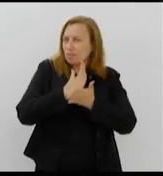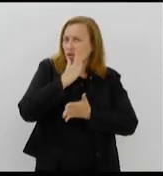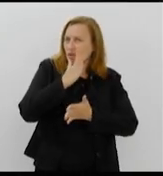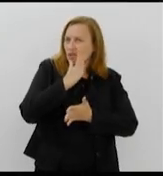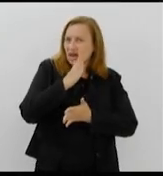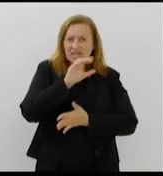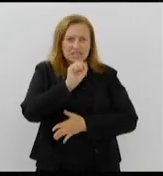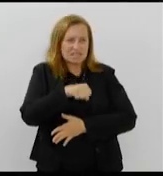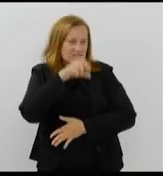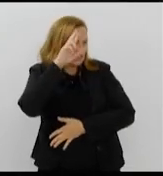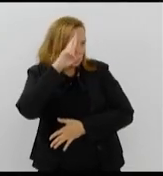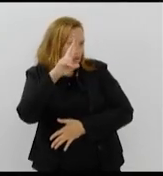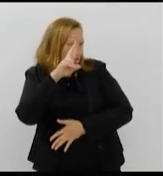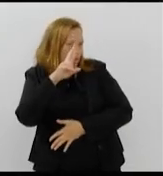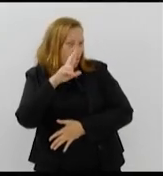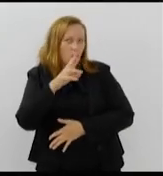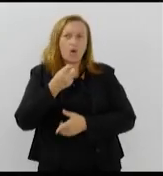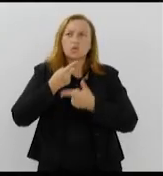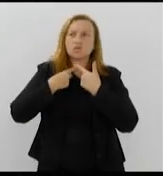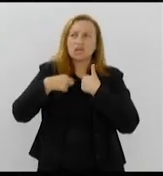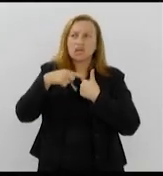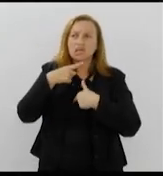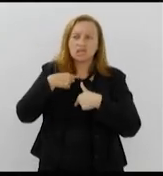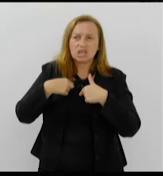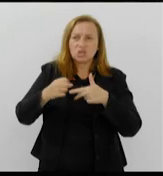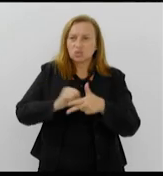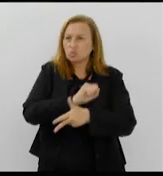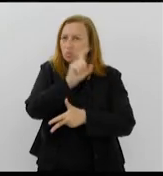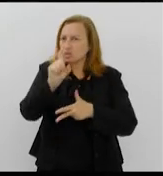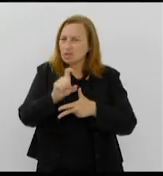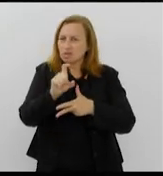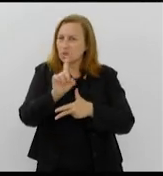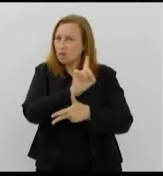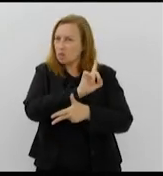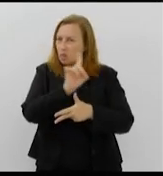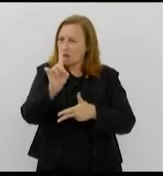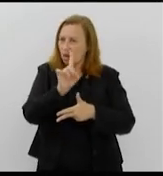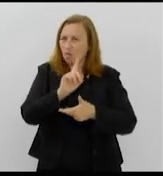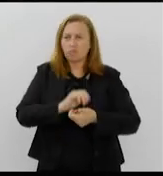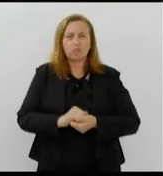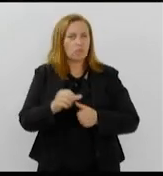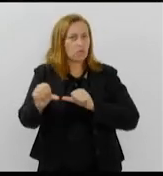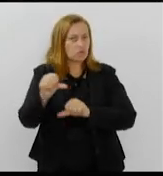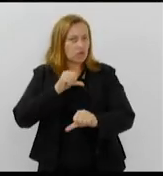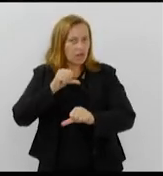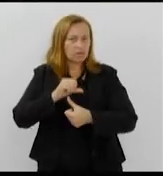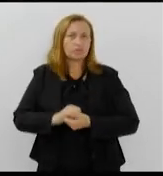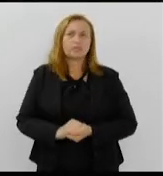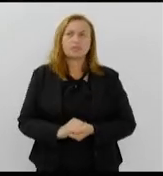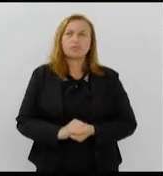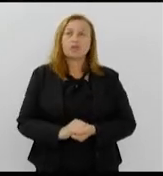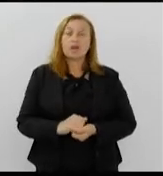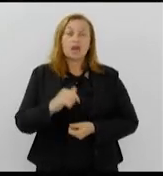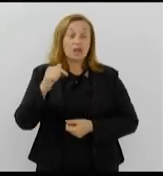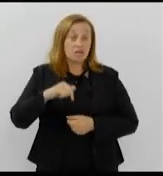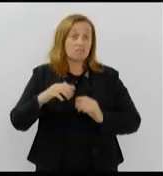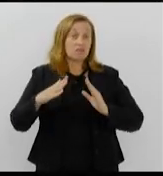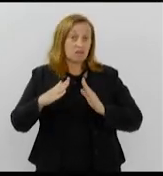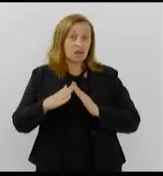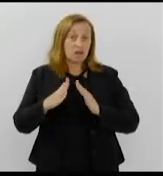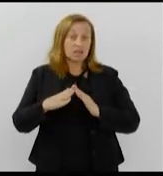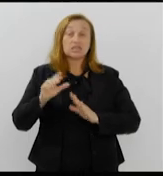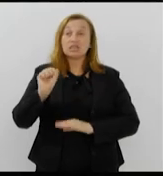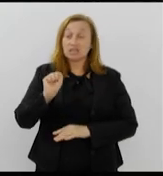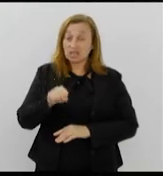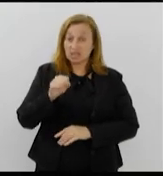senhor, aos anseios do Poder Executivo. Ao contrário, esta é uma casa de dizer